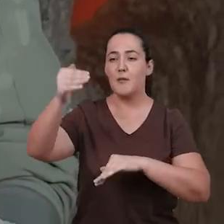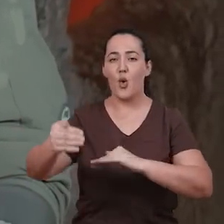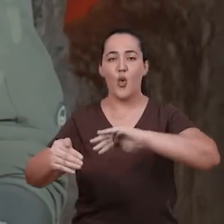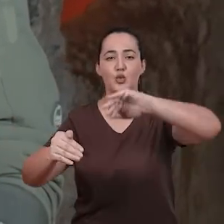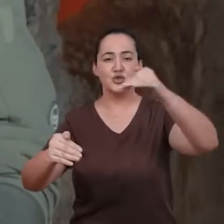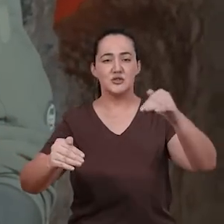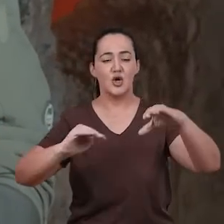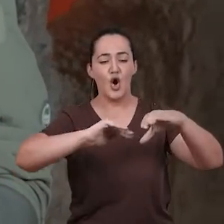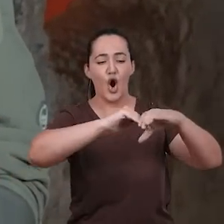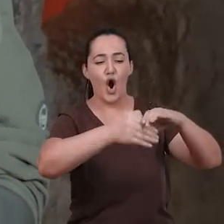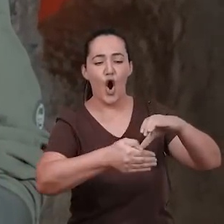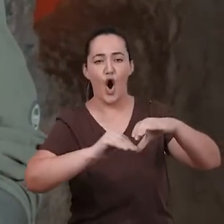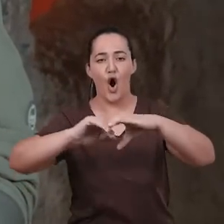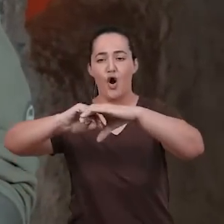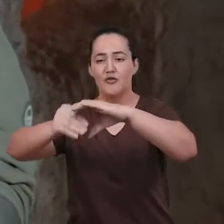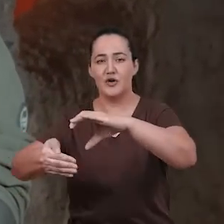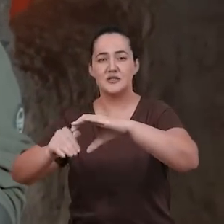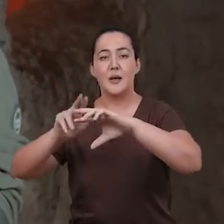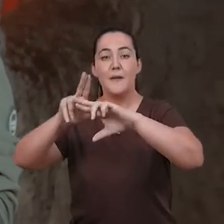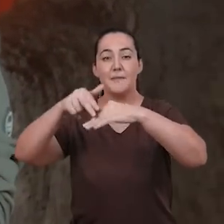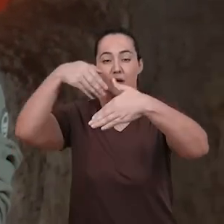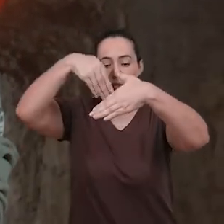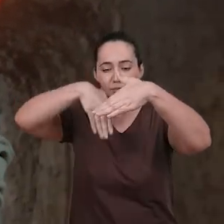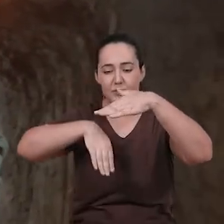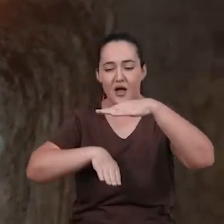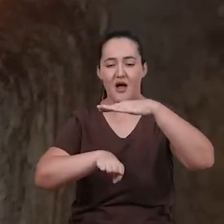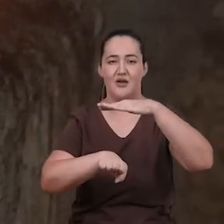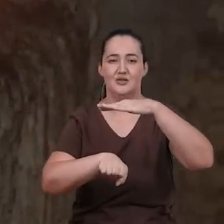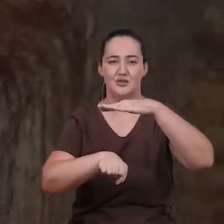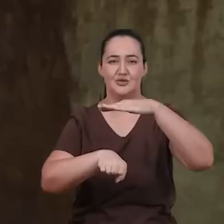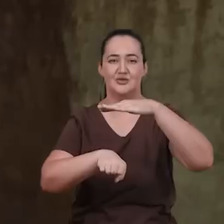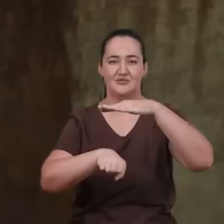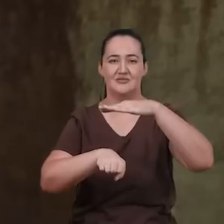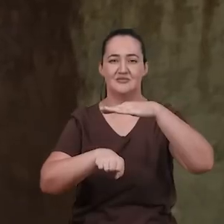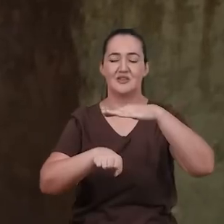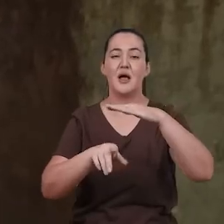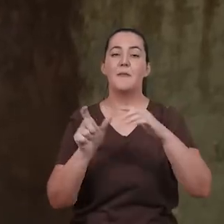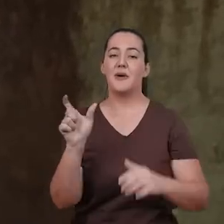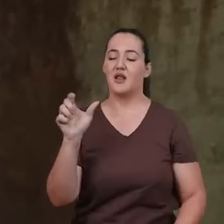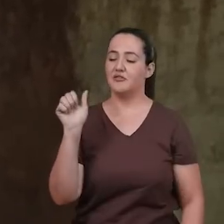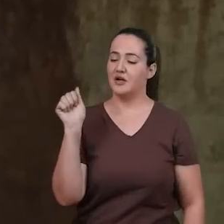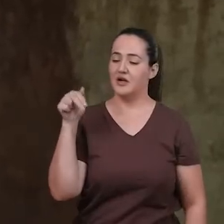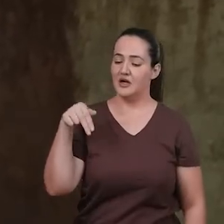montes, pelas covas, pelos antros da terra. Talvez para